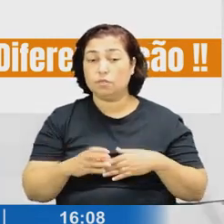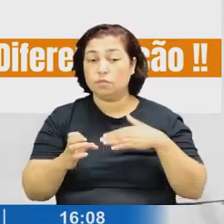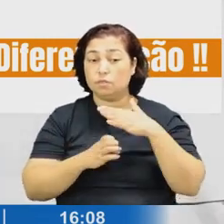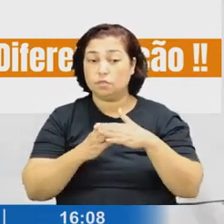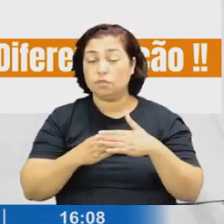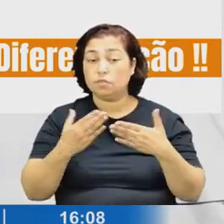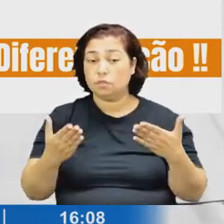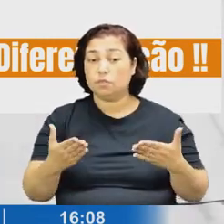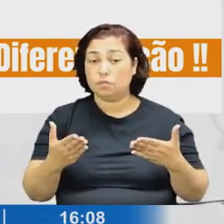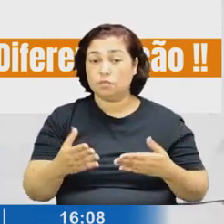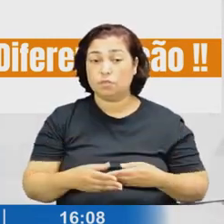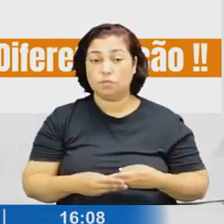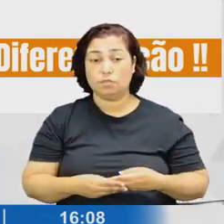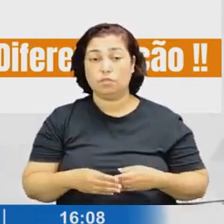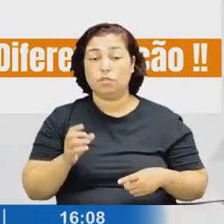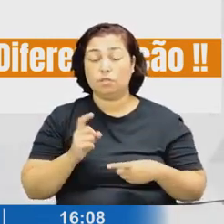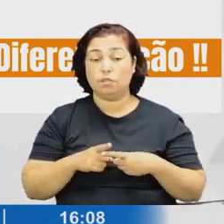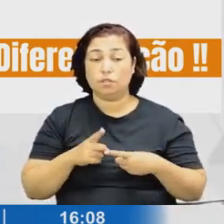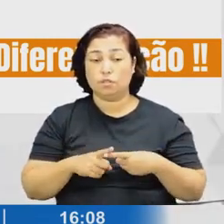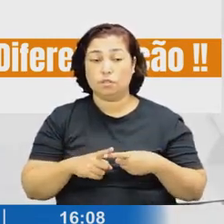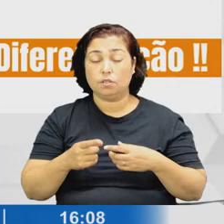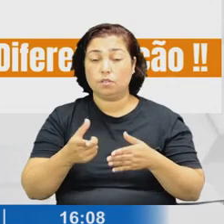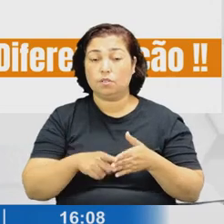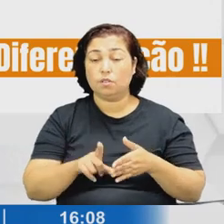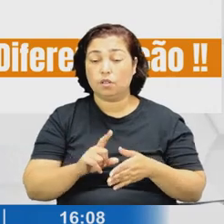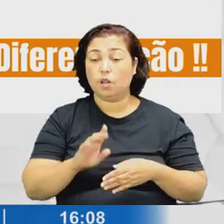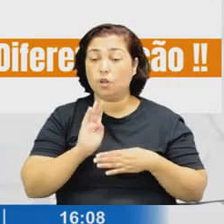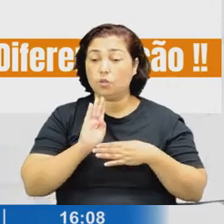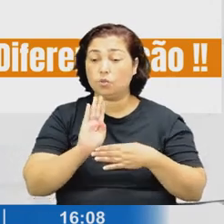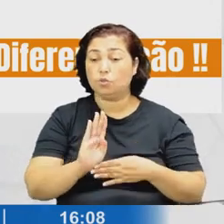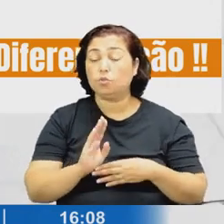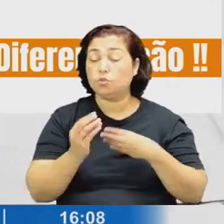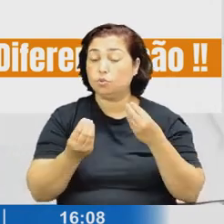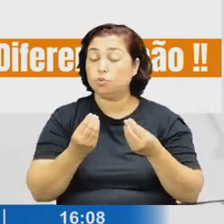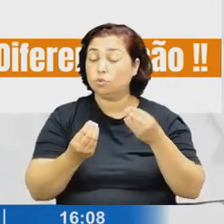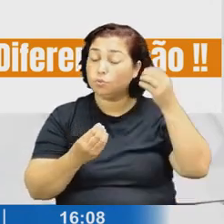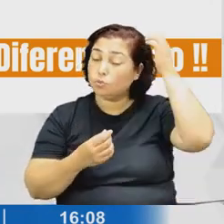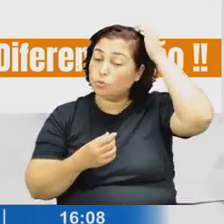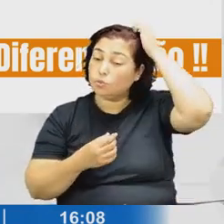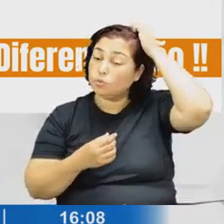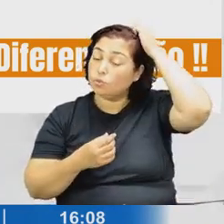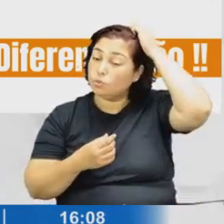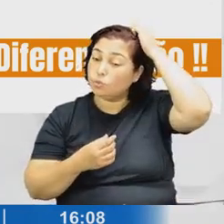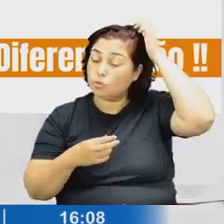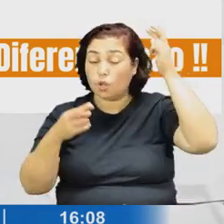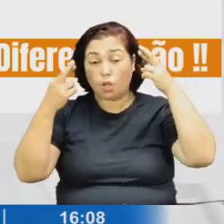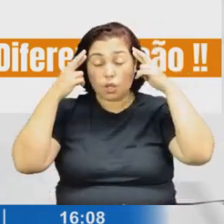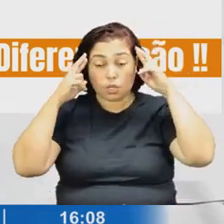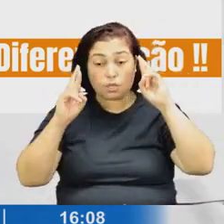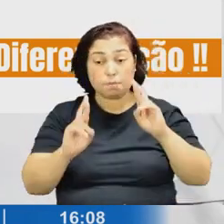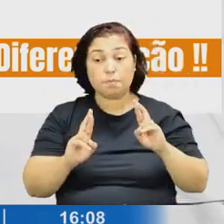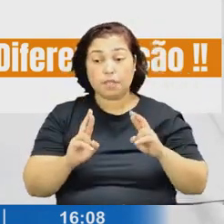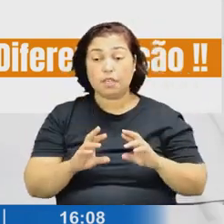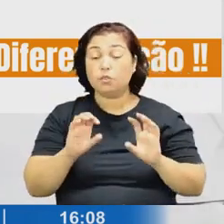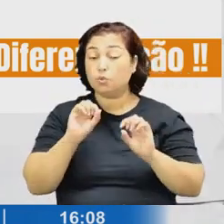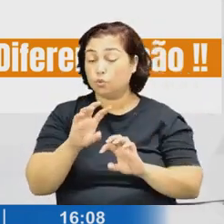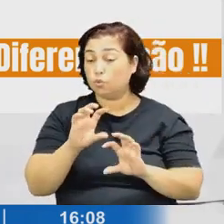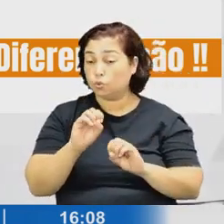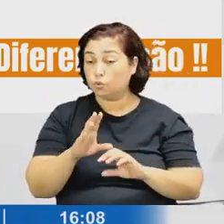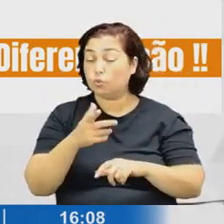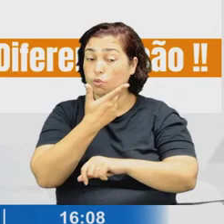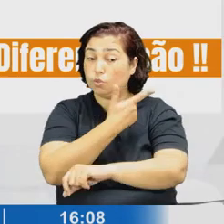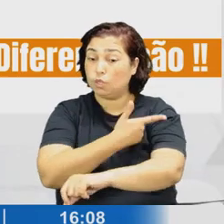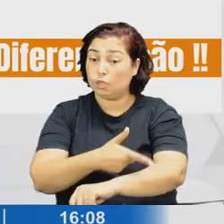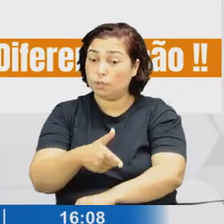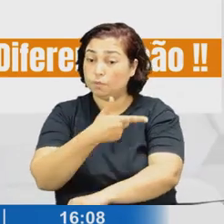estavam lá para matar e morrer pela empresa por quê Porque antes essa empresa deu muita coisa para esses funcionários não é só dar dinheiro é da respeito é da ensinamento é